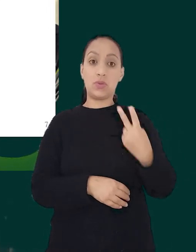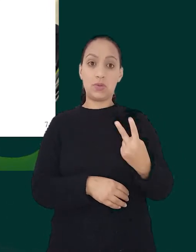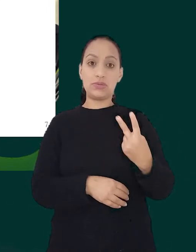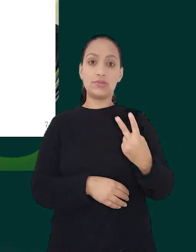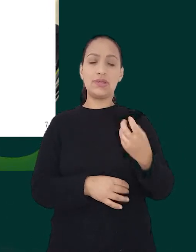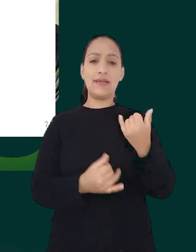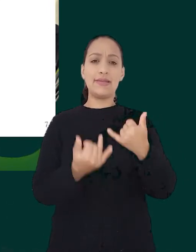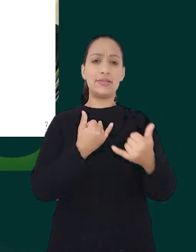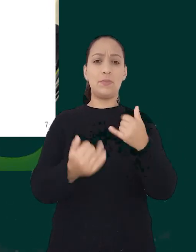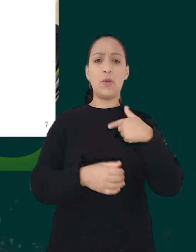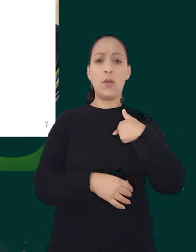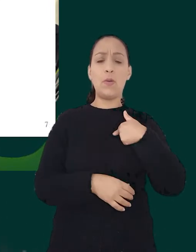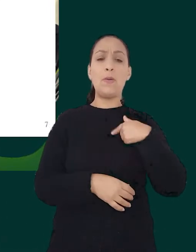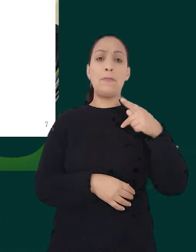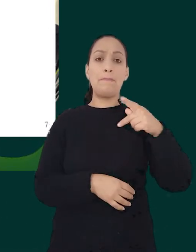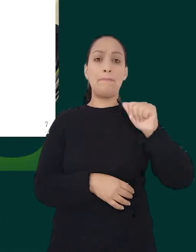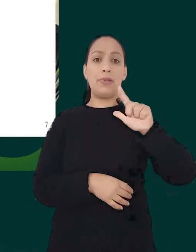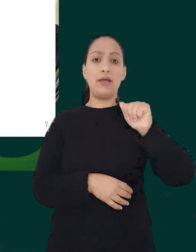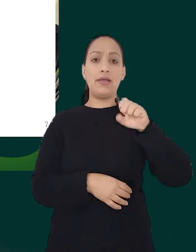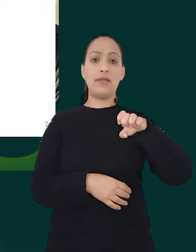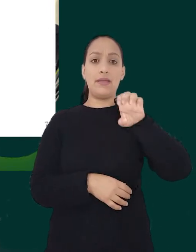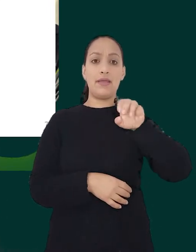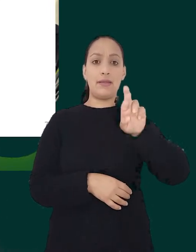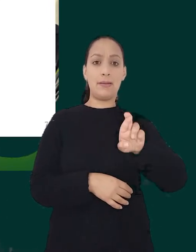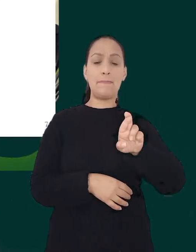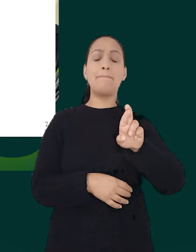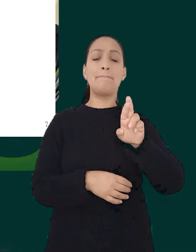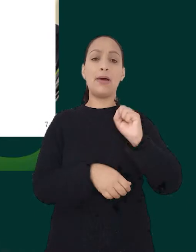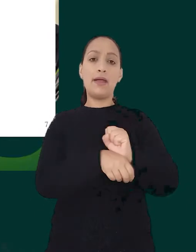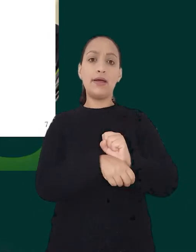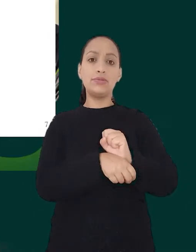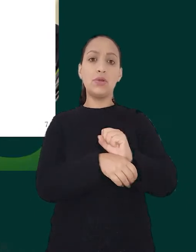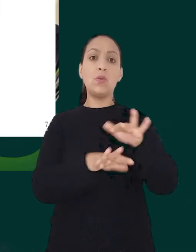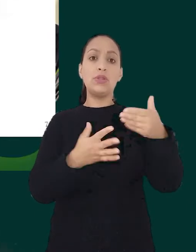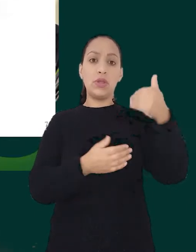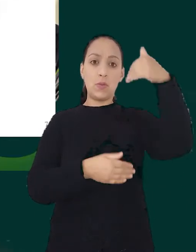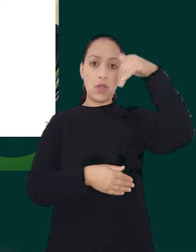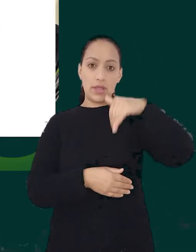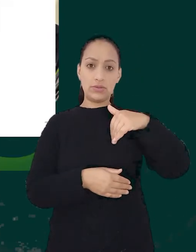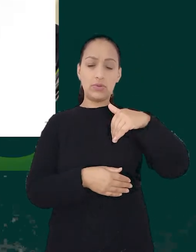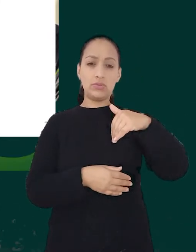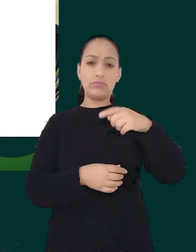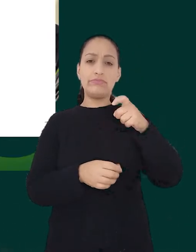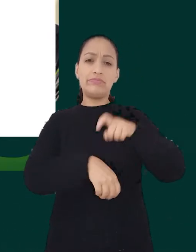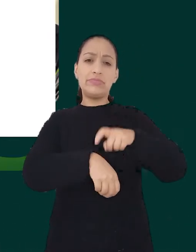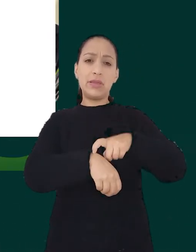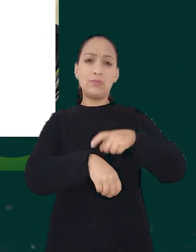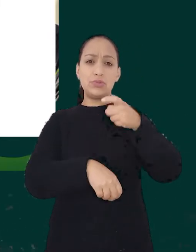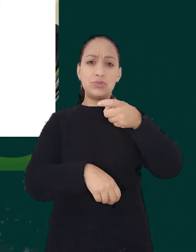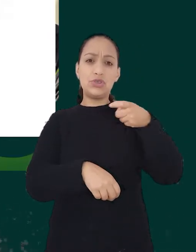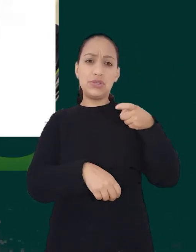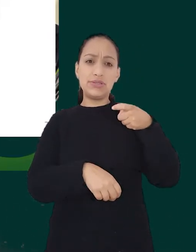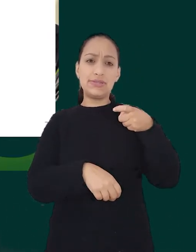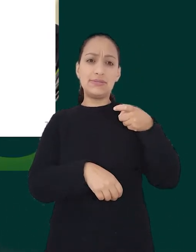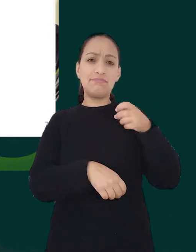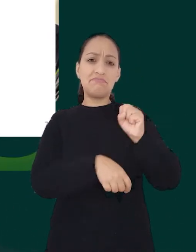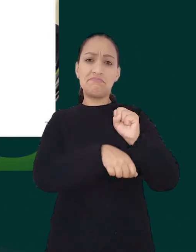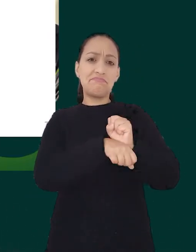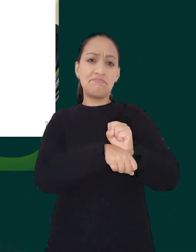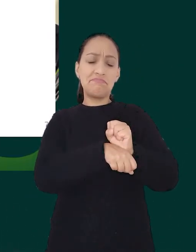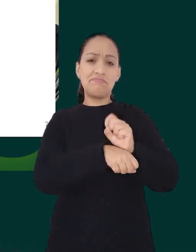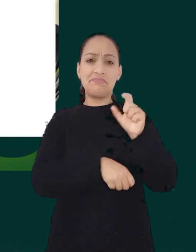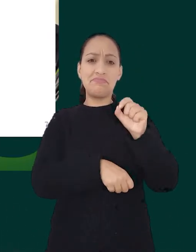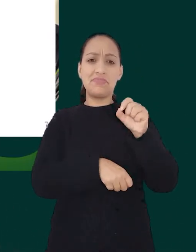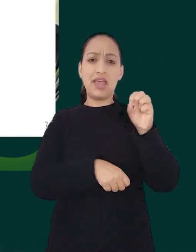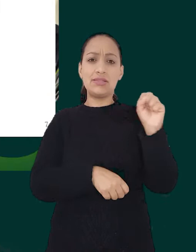eu estou respirando, tá? Quando eu entro no idle 2, quer dizer que eu fiquei um tempo X estático, sei lá, 10